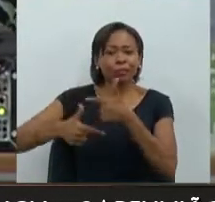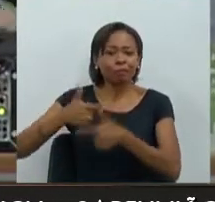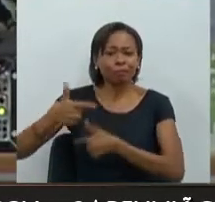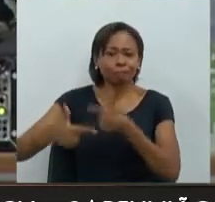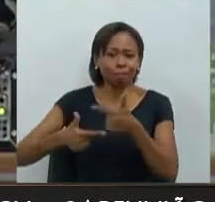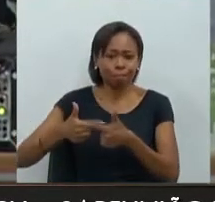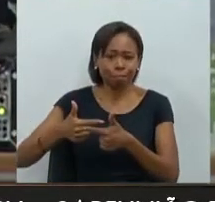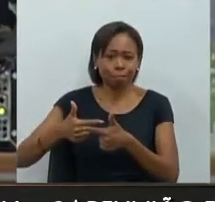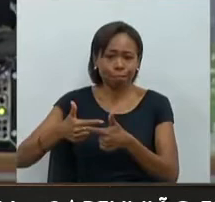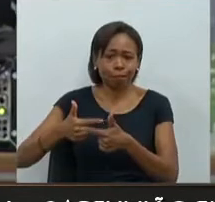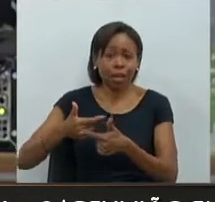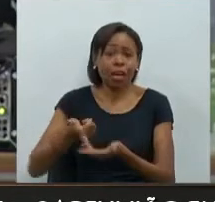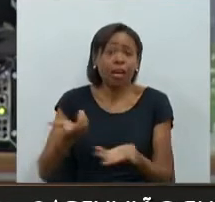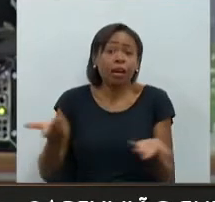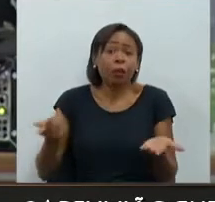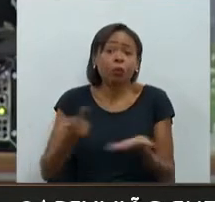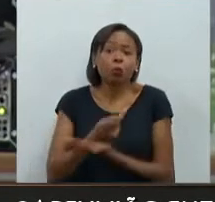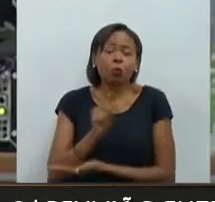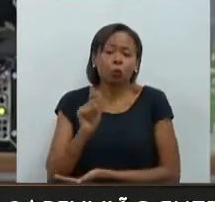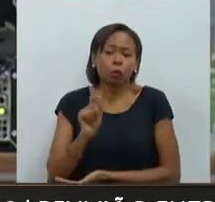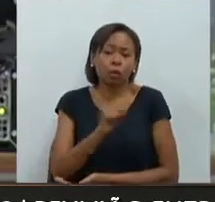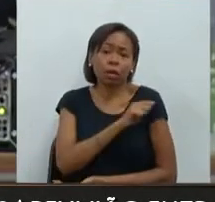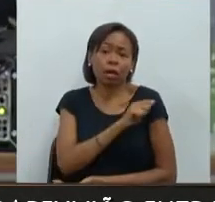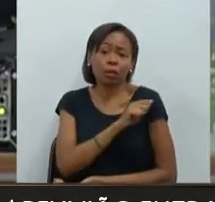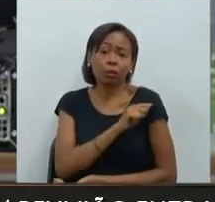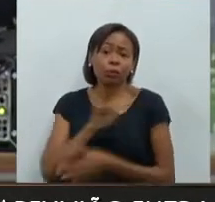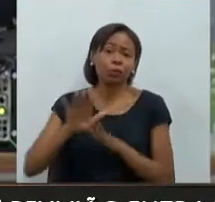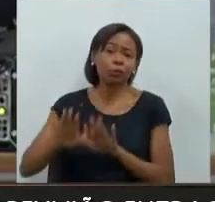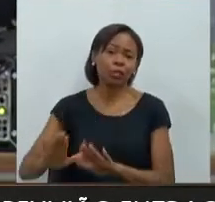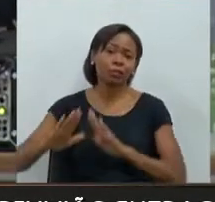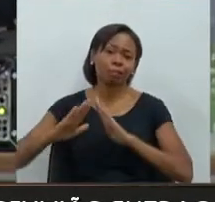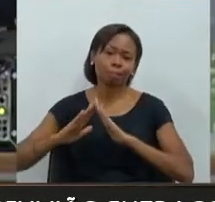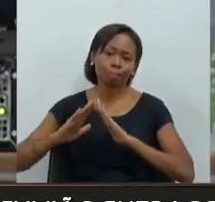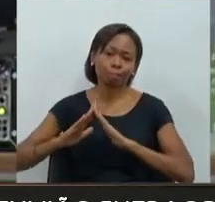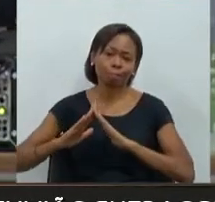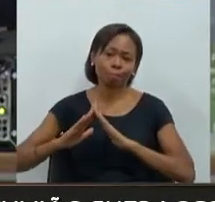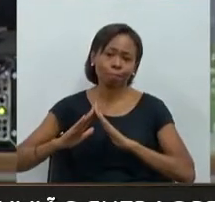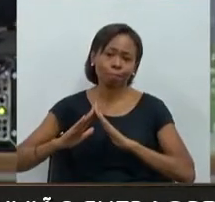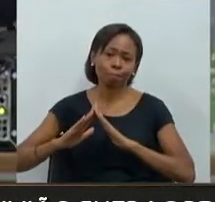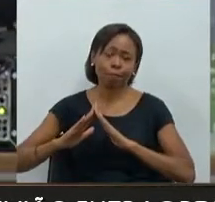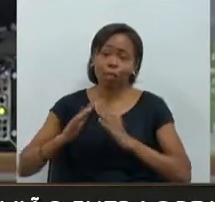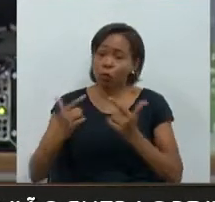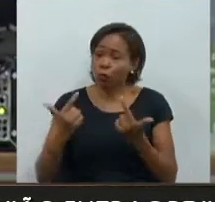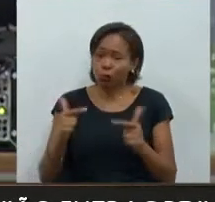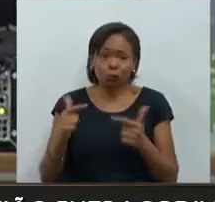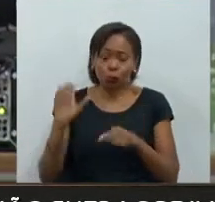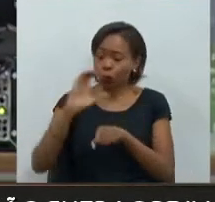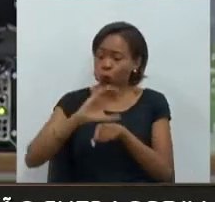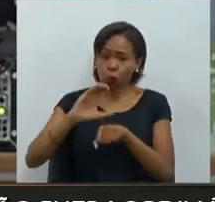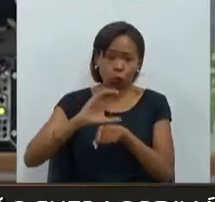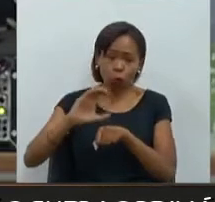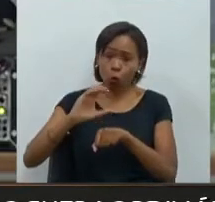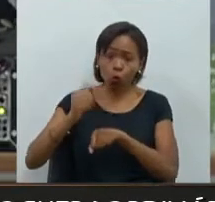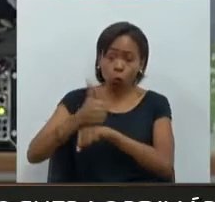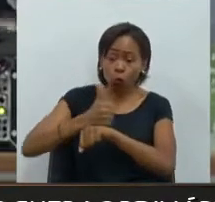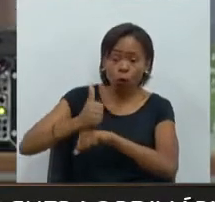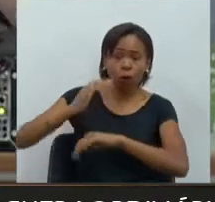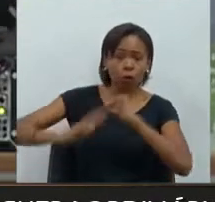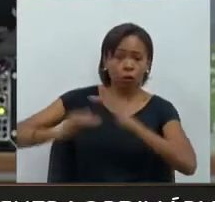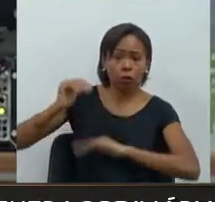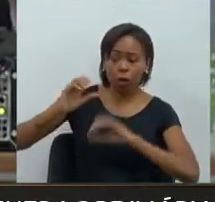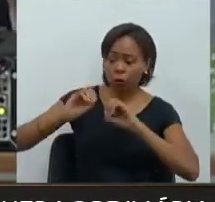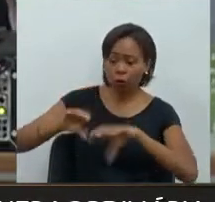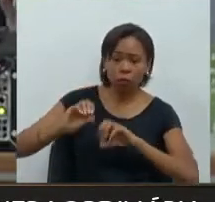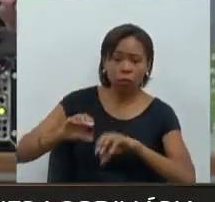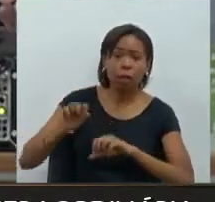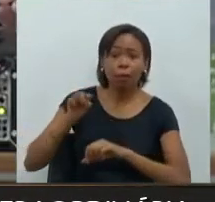alunos ficam onde? Em casa. Por quê? Eles não têm um curso profissionalizante para inseri-los no